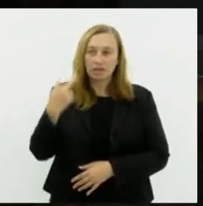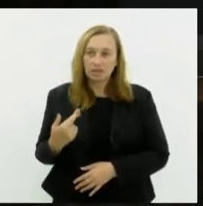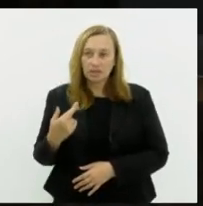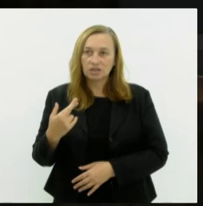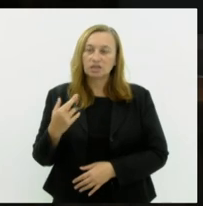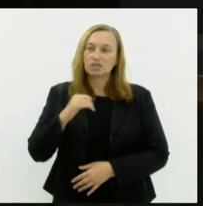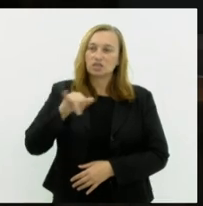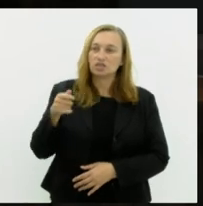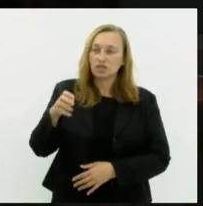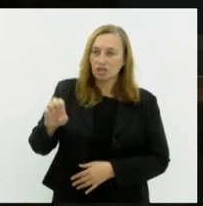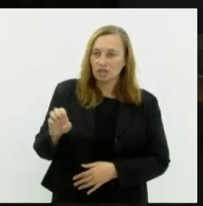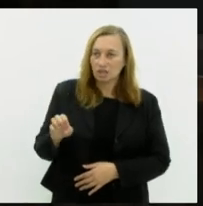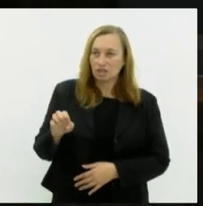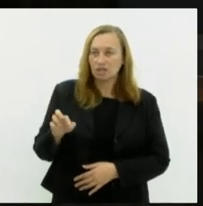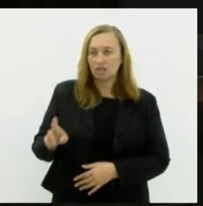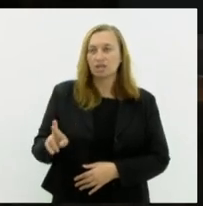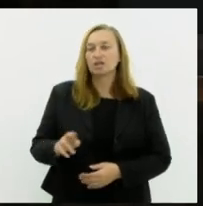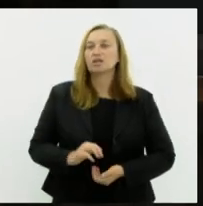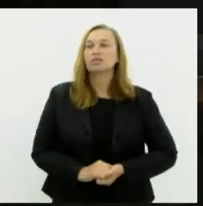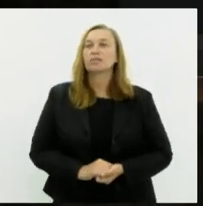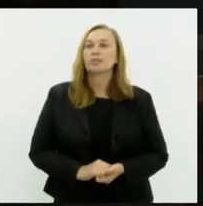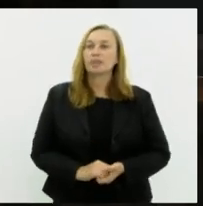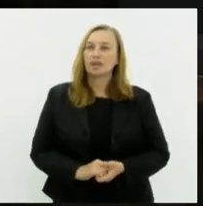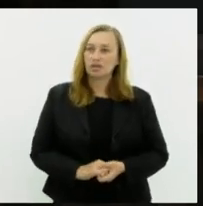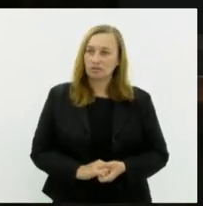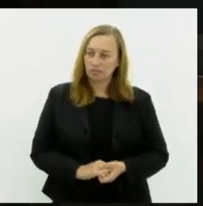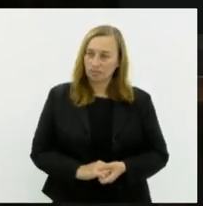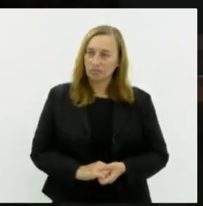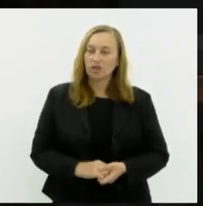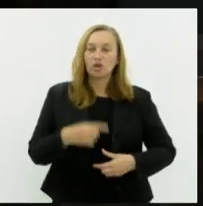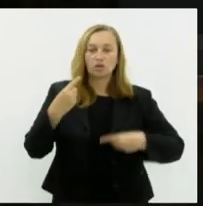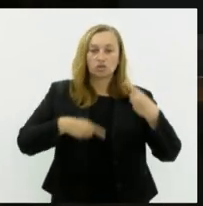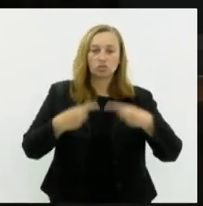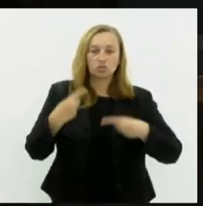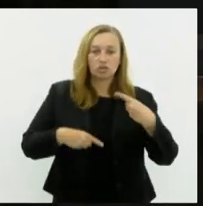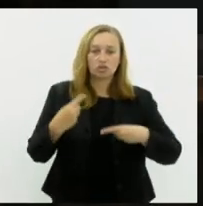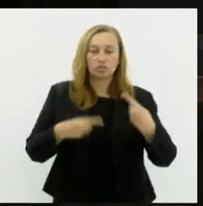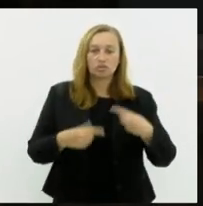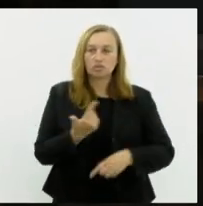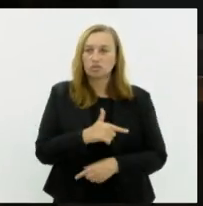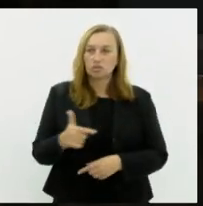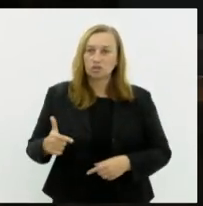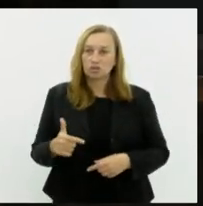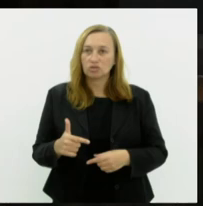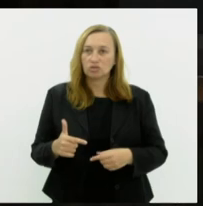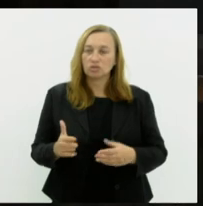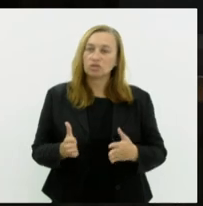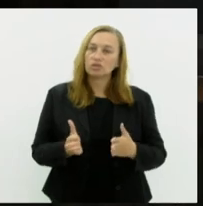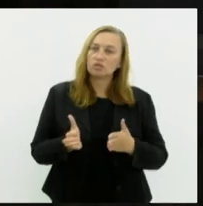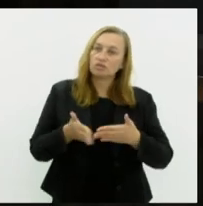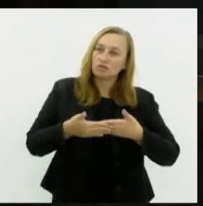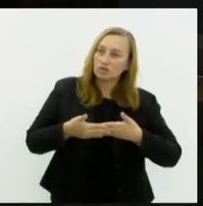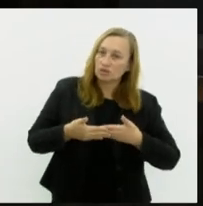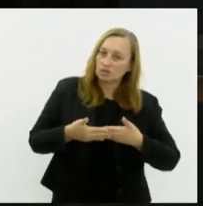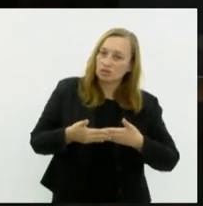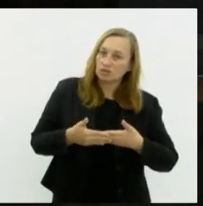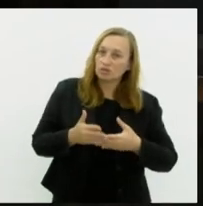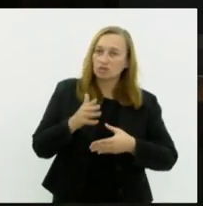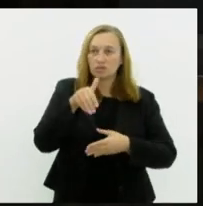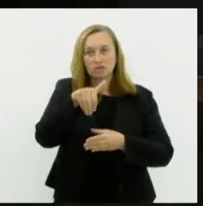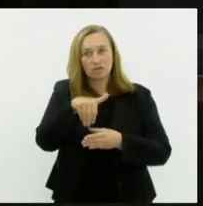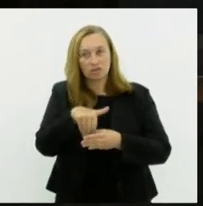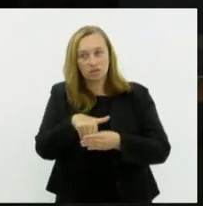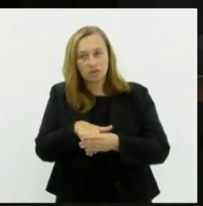Souza e Jair Bittencourt. Em discussão, Não havendo quem queira discutir,